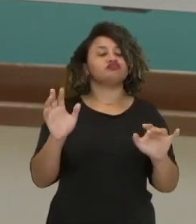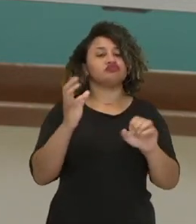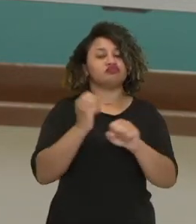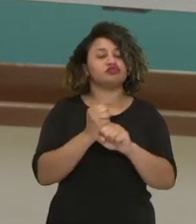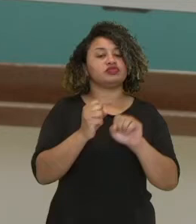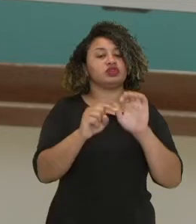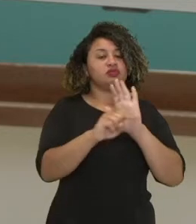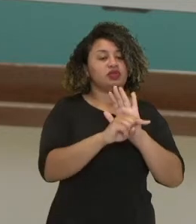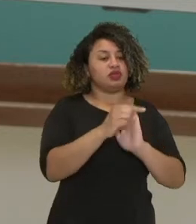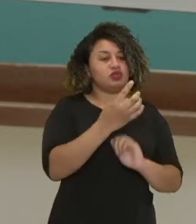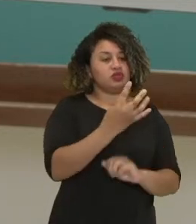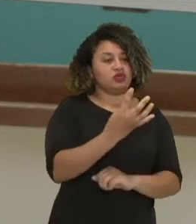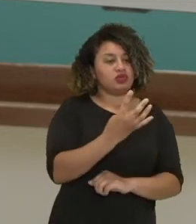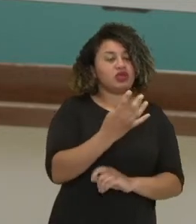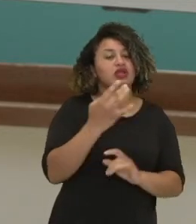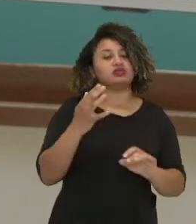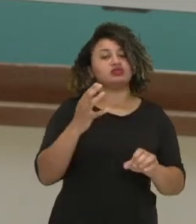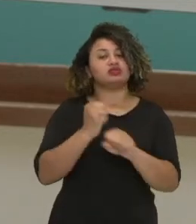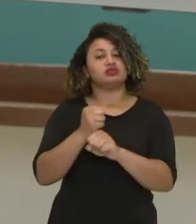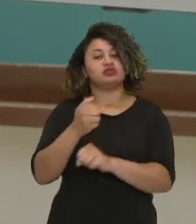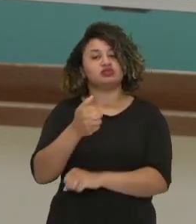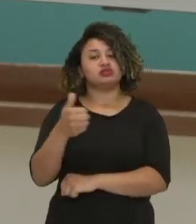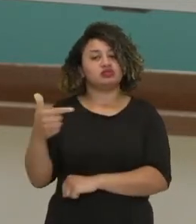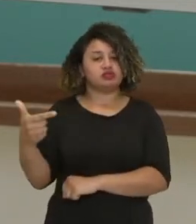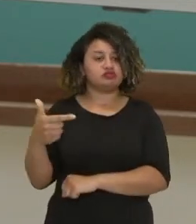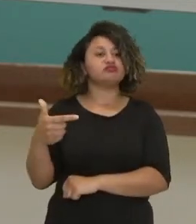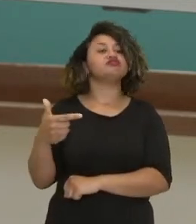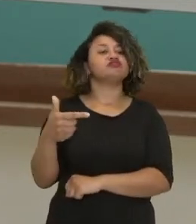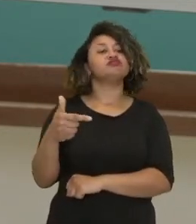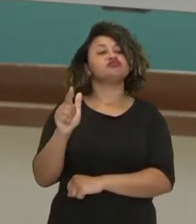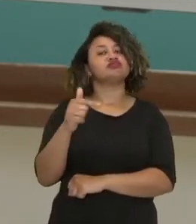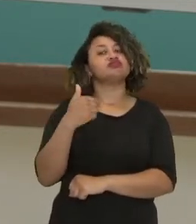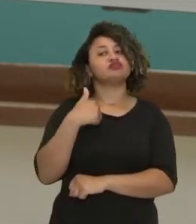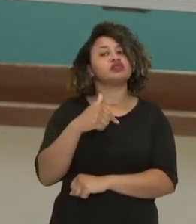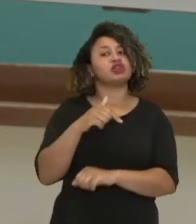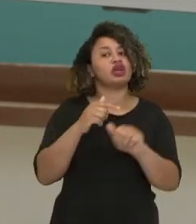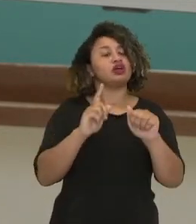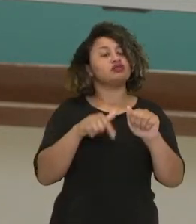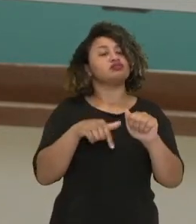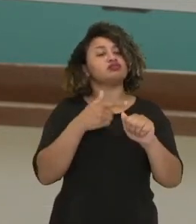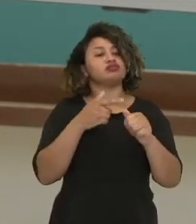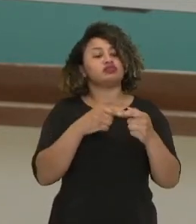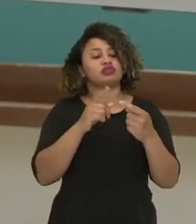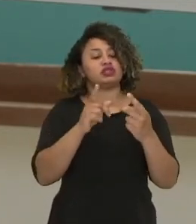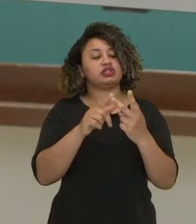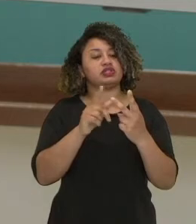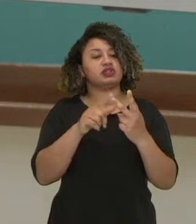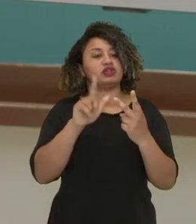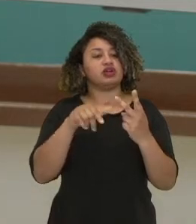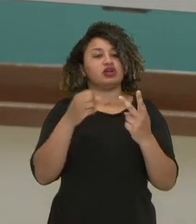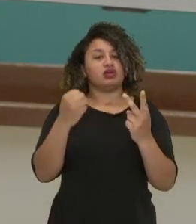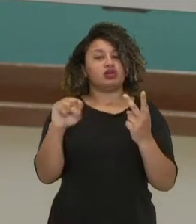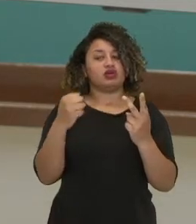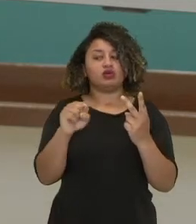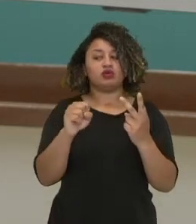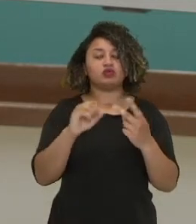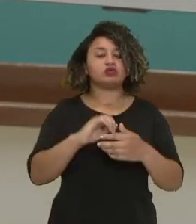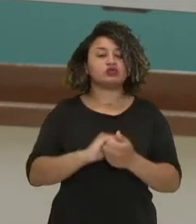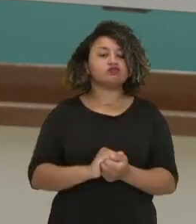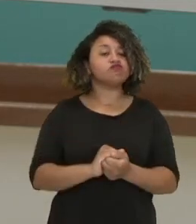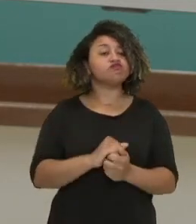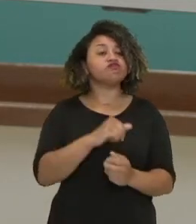razão. O meu A1 é menos 4, a minha razão é 12, então o meu A2 é 8. Para eu encontrar